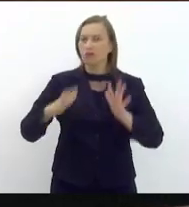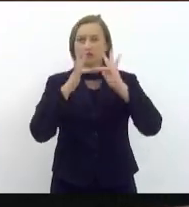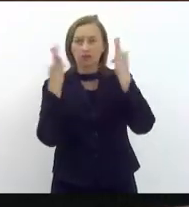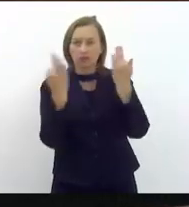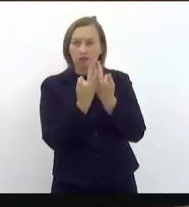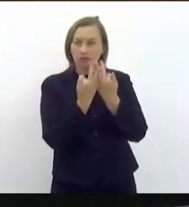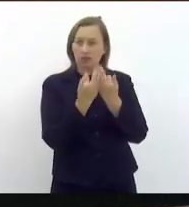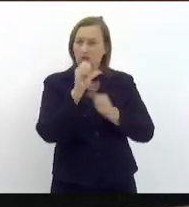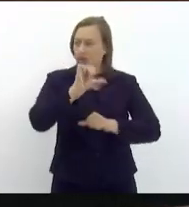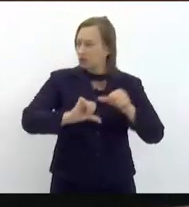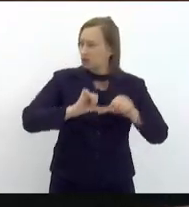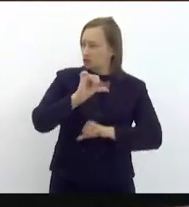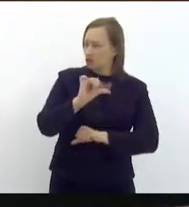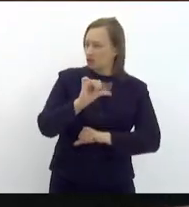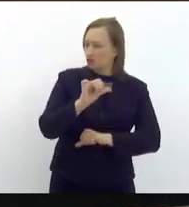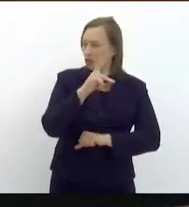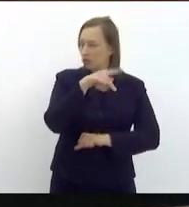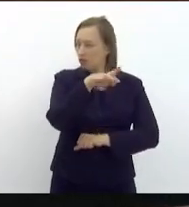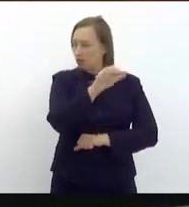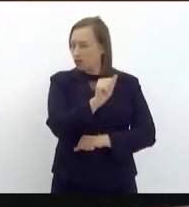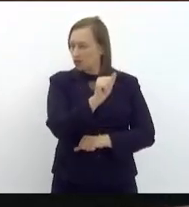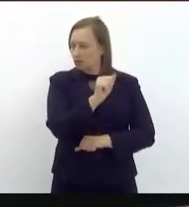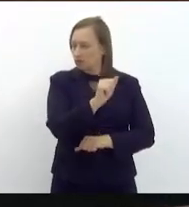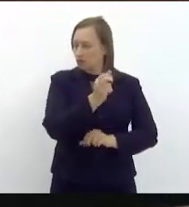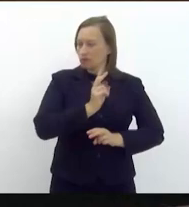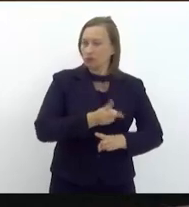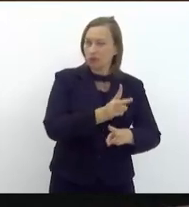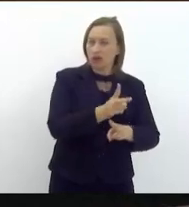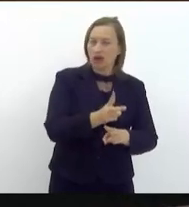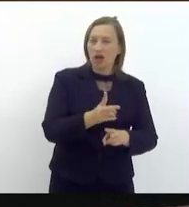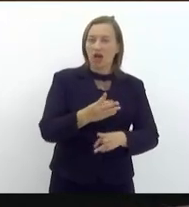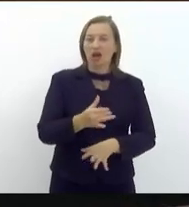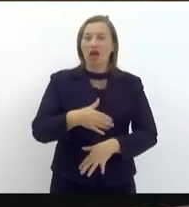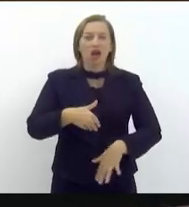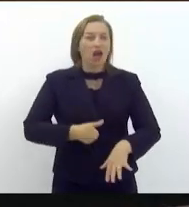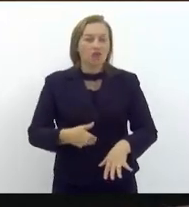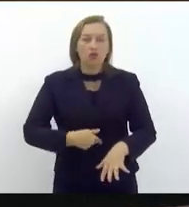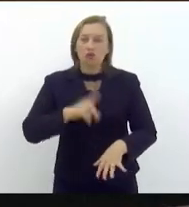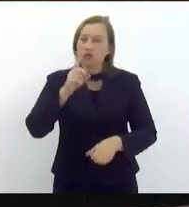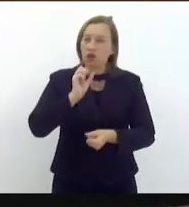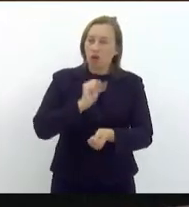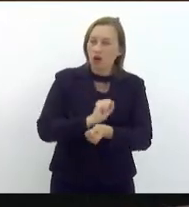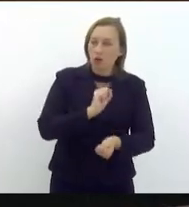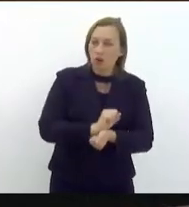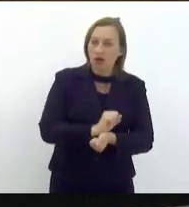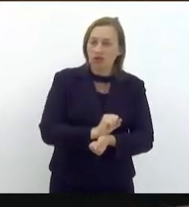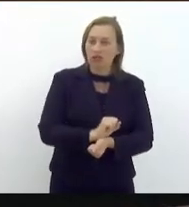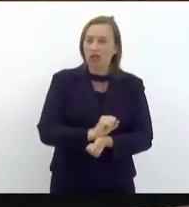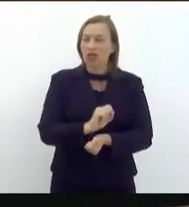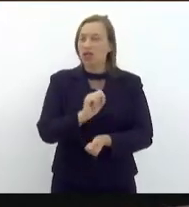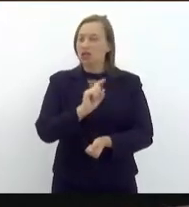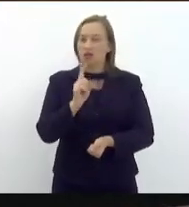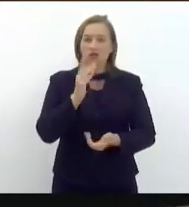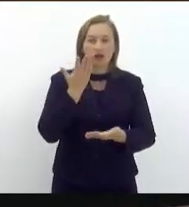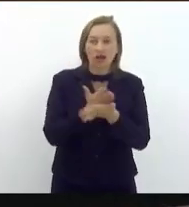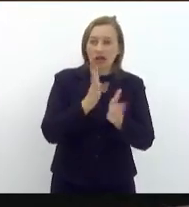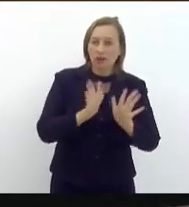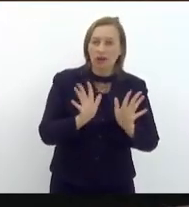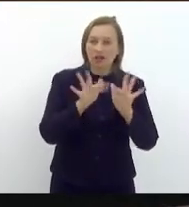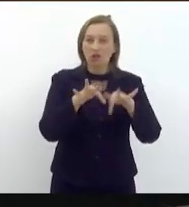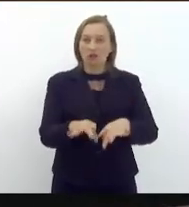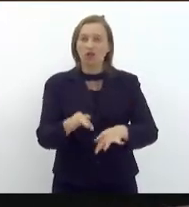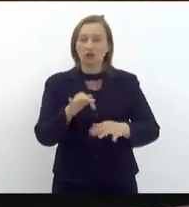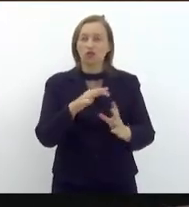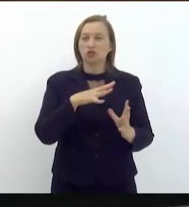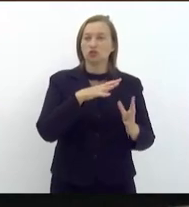transformar esse programa em algo permanente a fome não espera a fome não vai acabar até o final desse ano